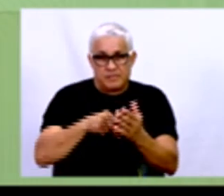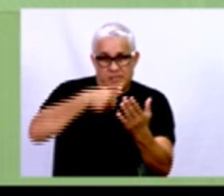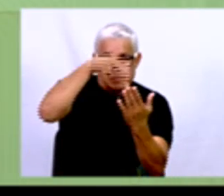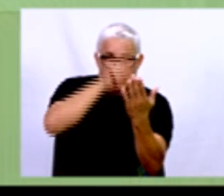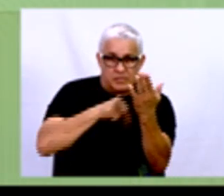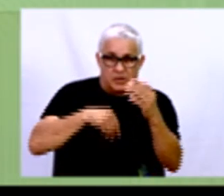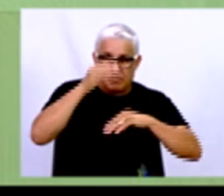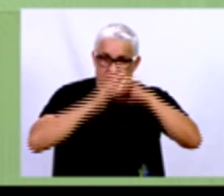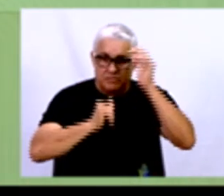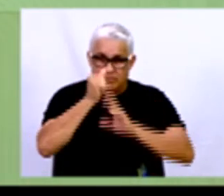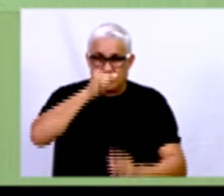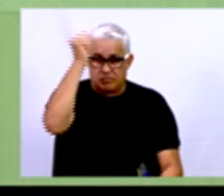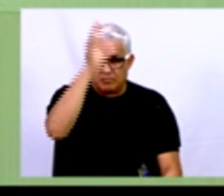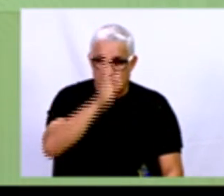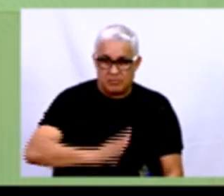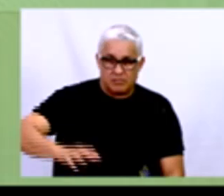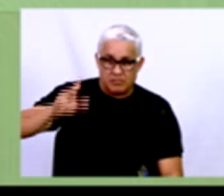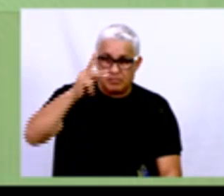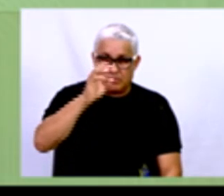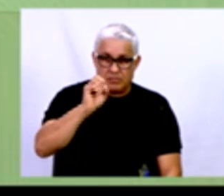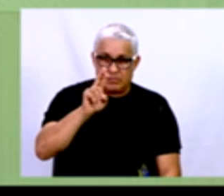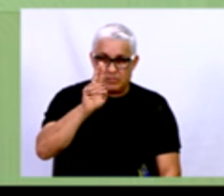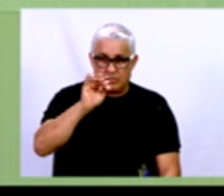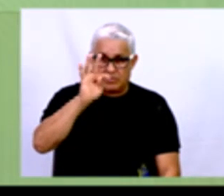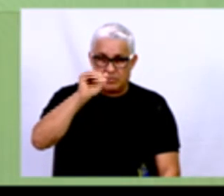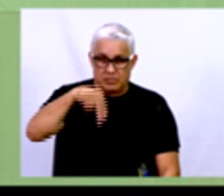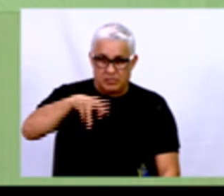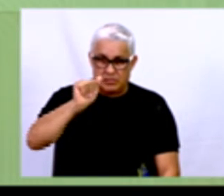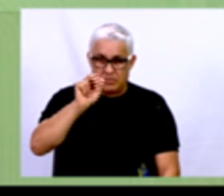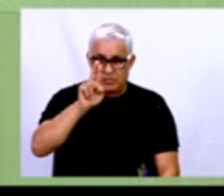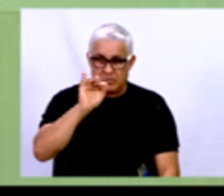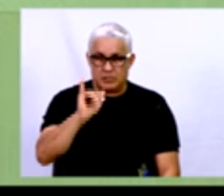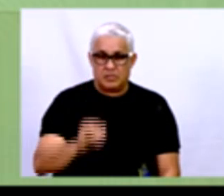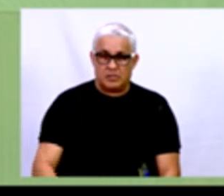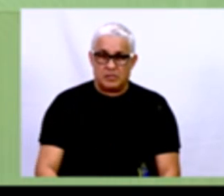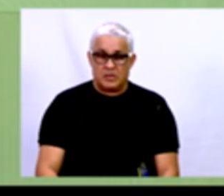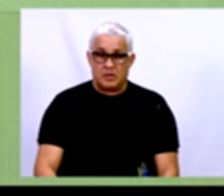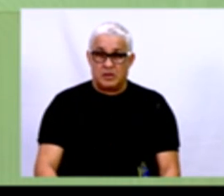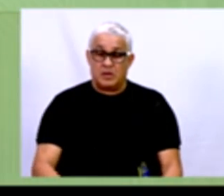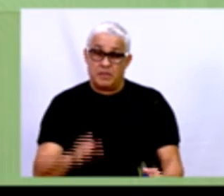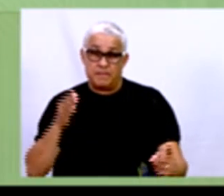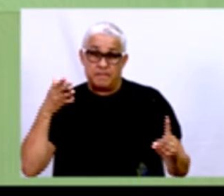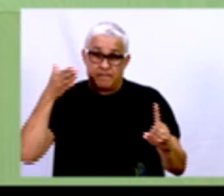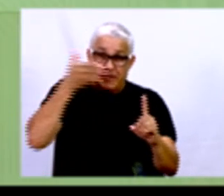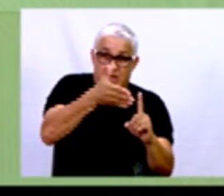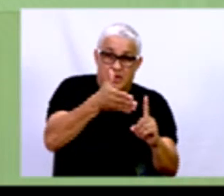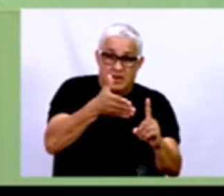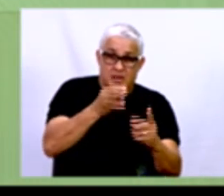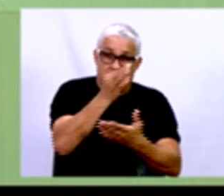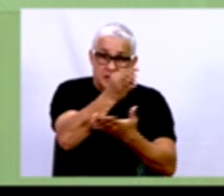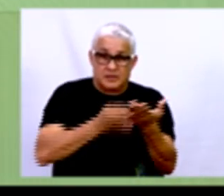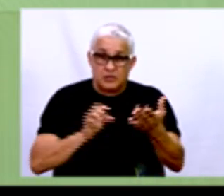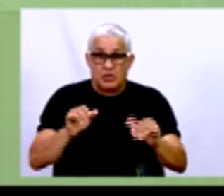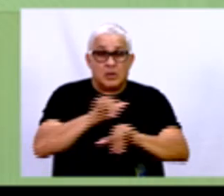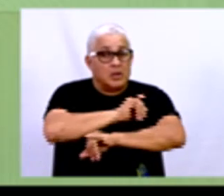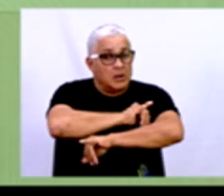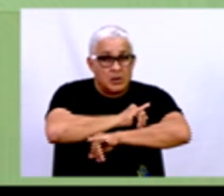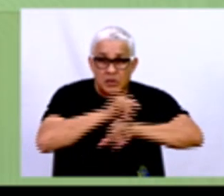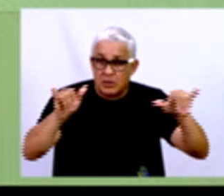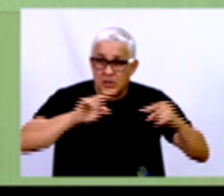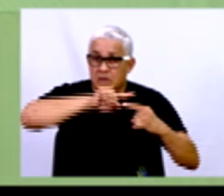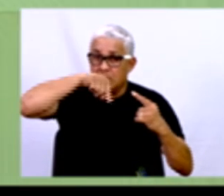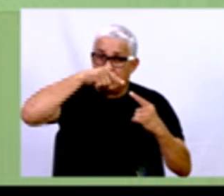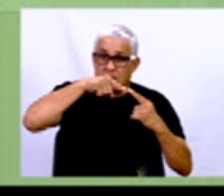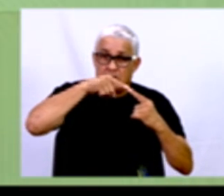texto, né, em que o referente é o que está sendo priorizado, nós temos um texto apenas informativo. O